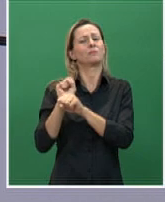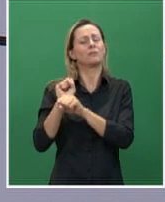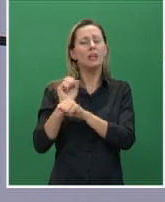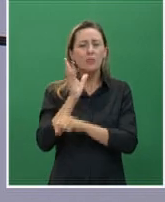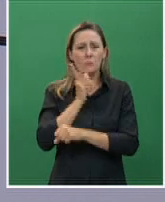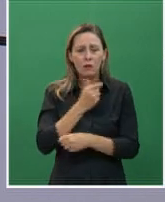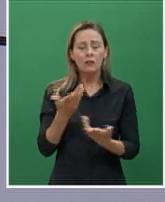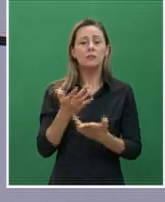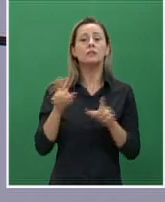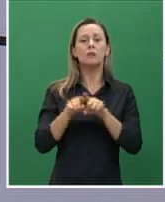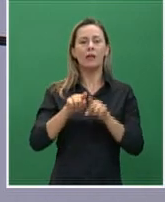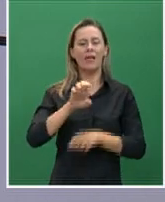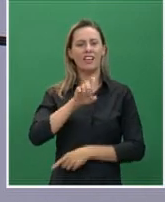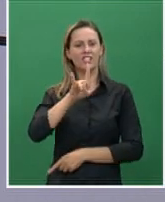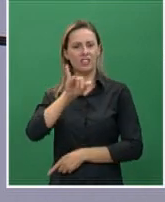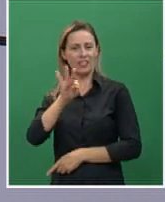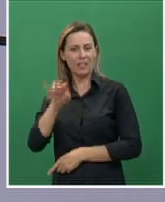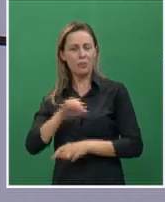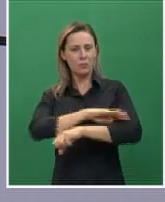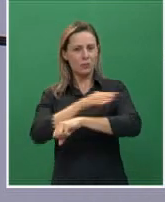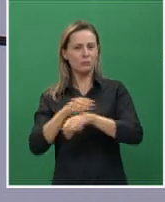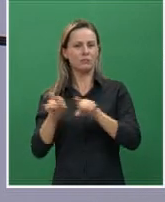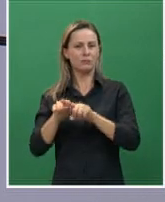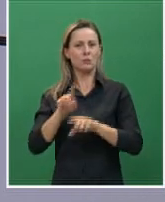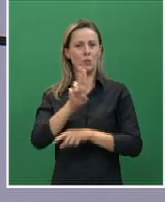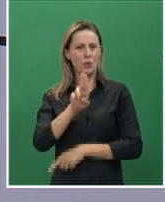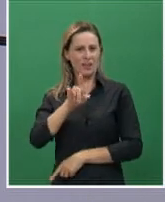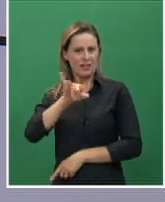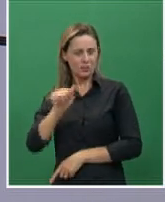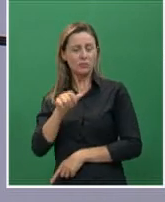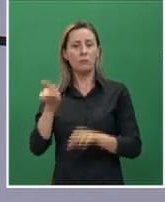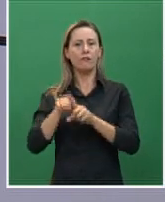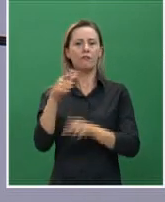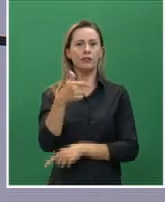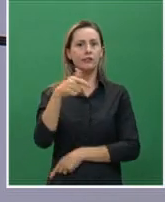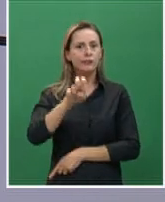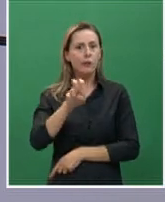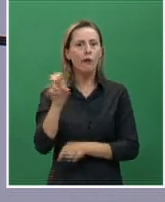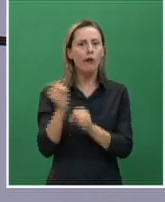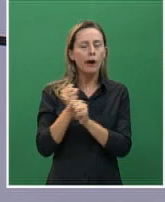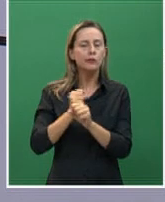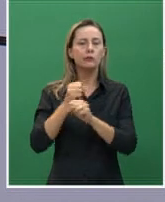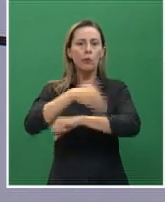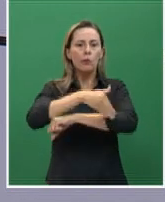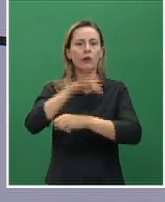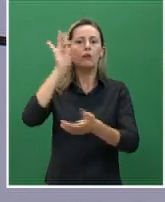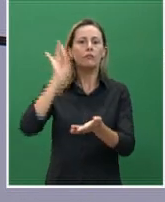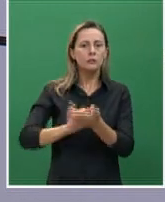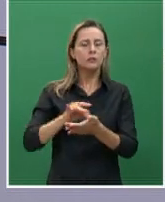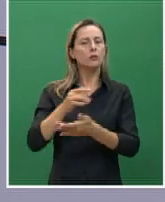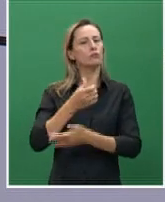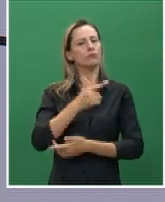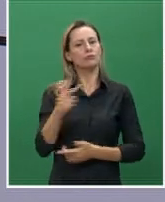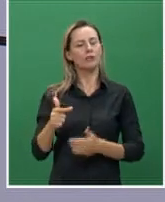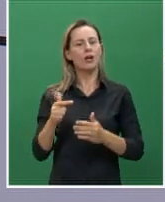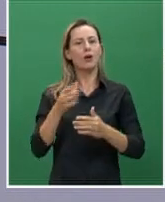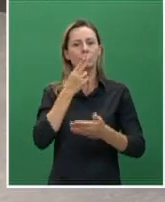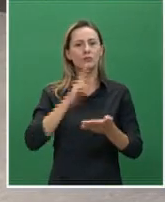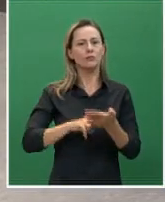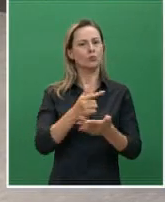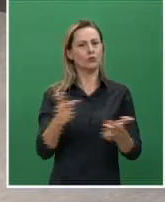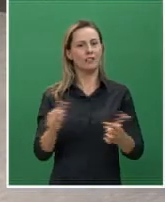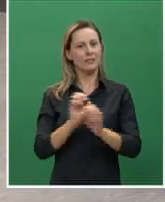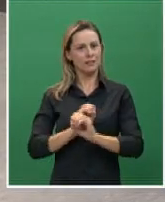Vila União também há mais de 20 anos quase 30 anos esperava a oportunidade de ter o endereço e de receber uma compra feita pelo